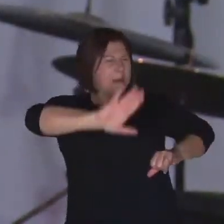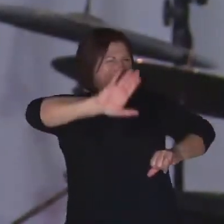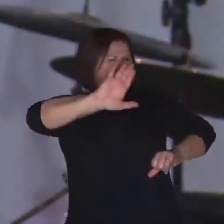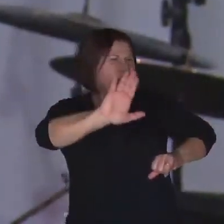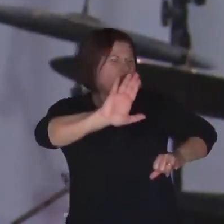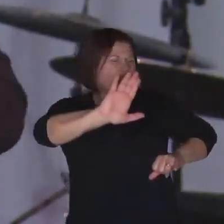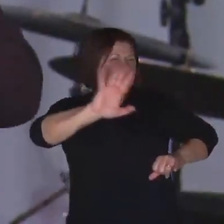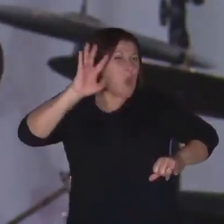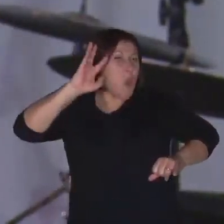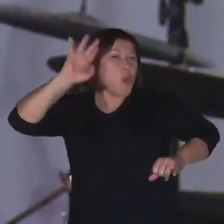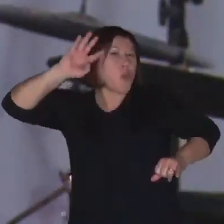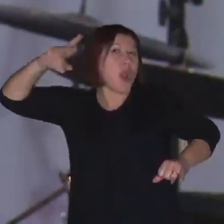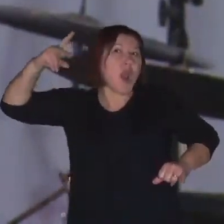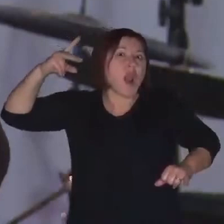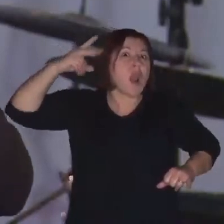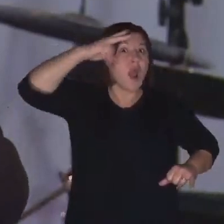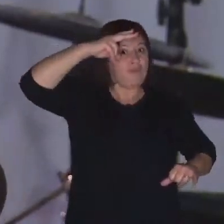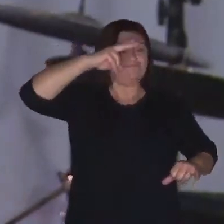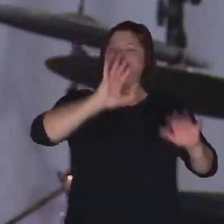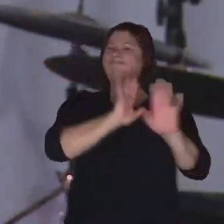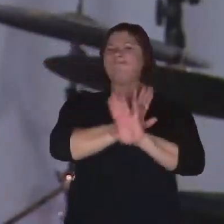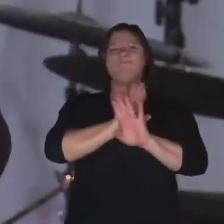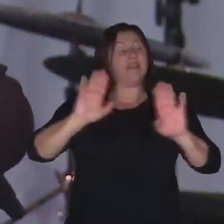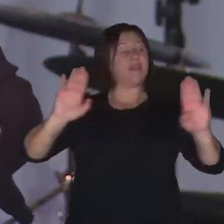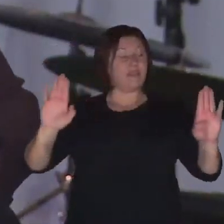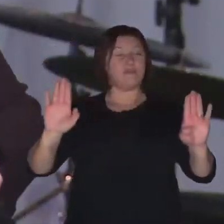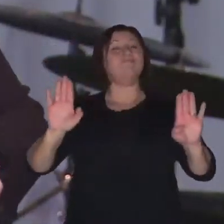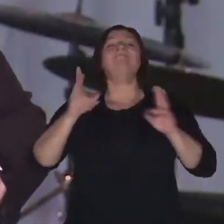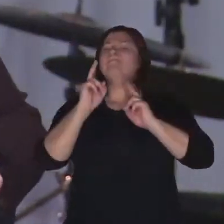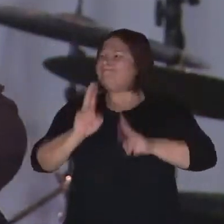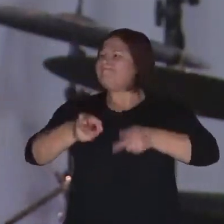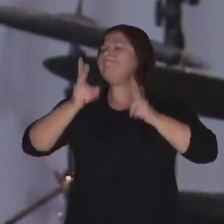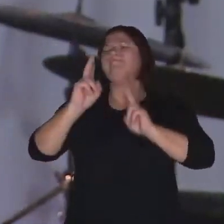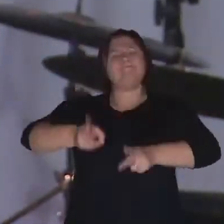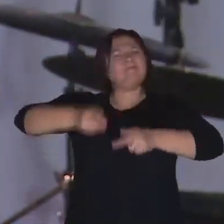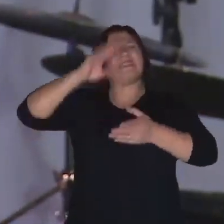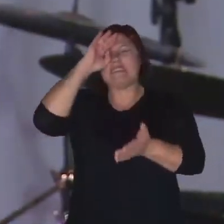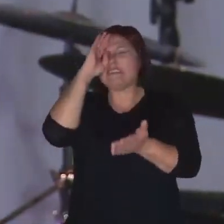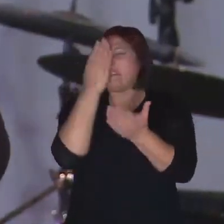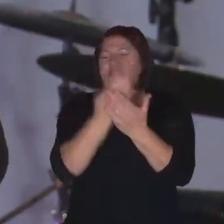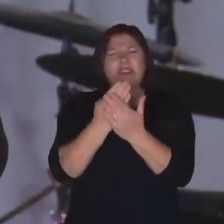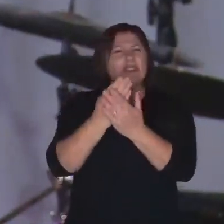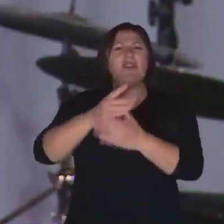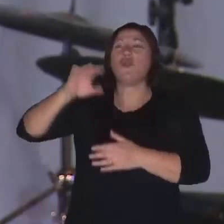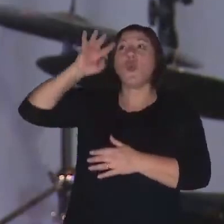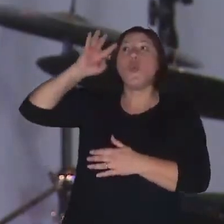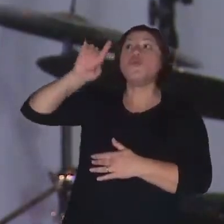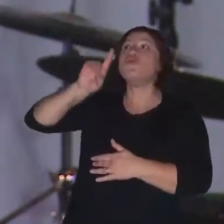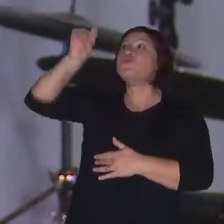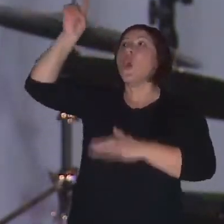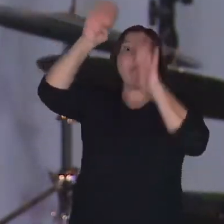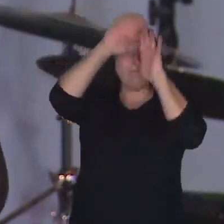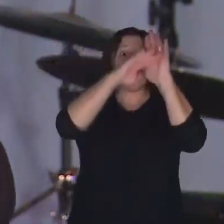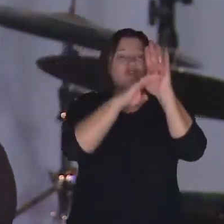sonhos. Esse local não vai caducar os projetos de Deus para nós. Esse local não vai fazer nós